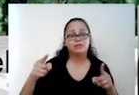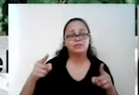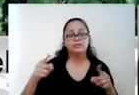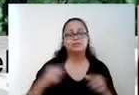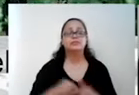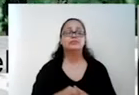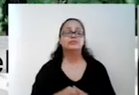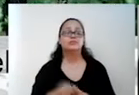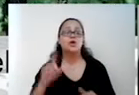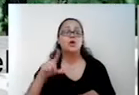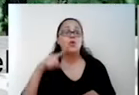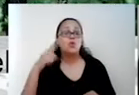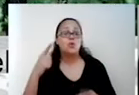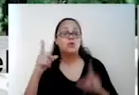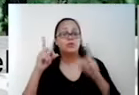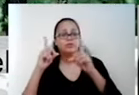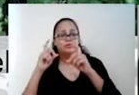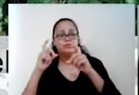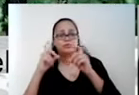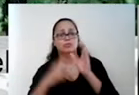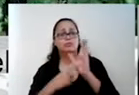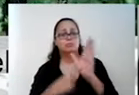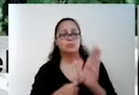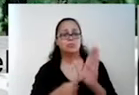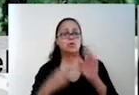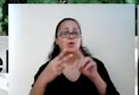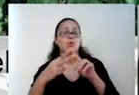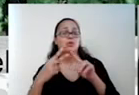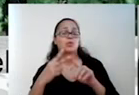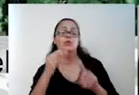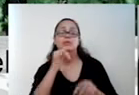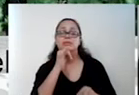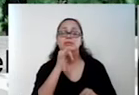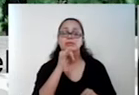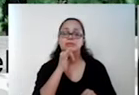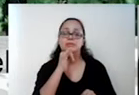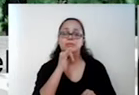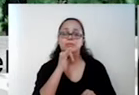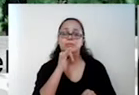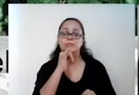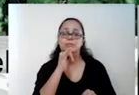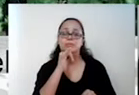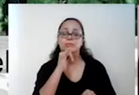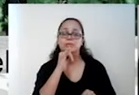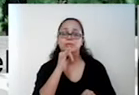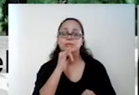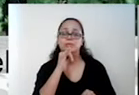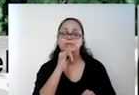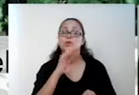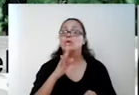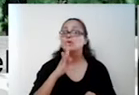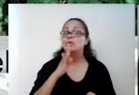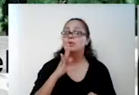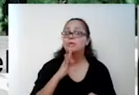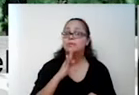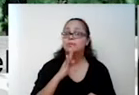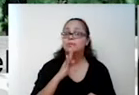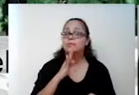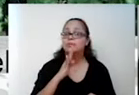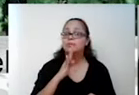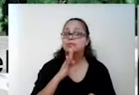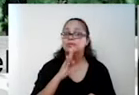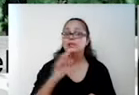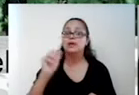outra figura, eu mostro mais dois exemplos de pteridófitas. À esquerda, muito conhecida também como a samambaia, as